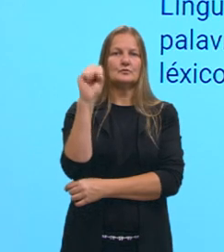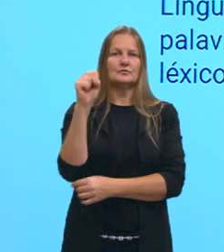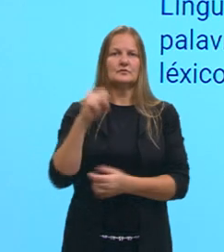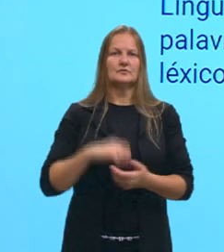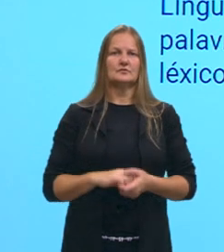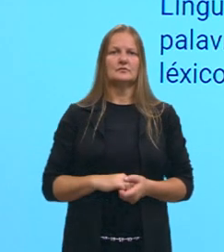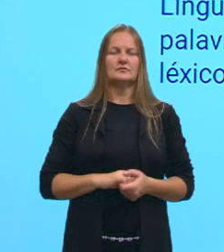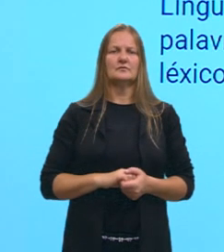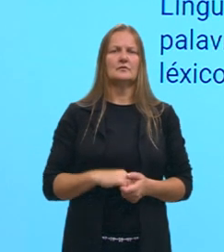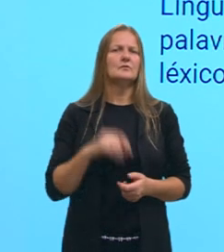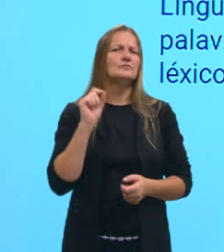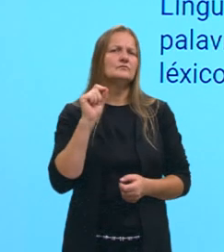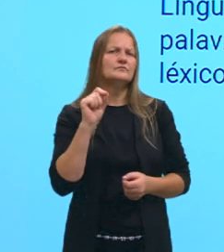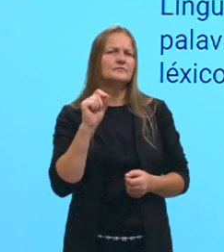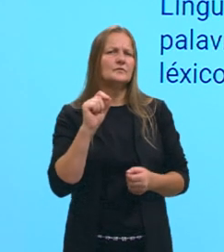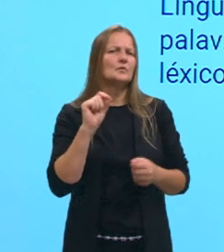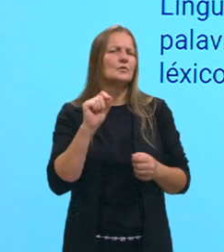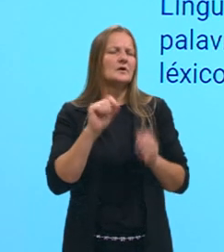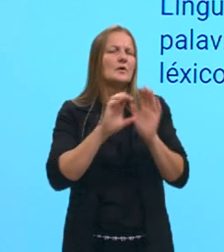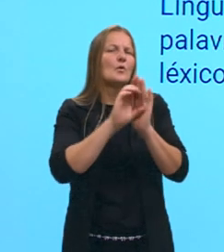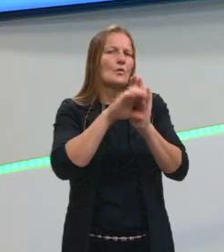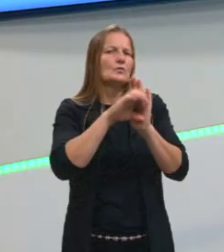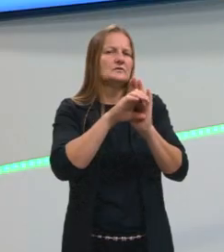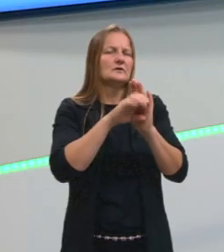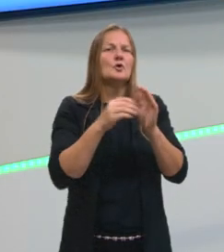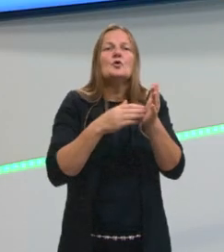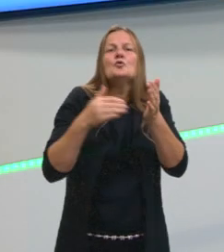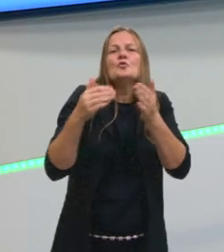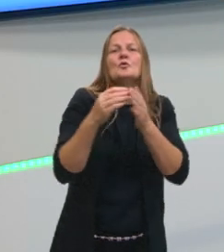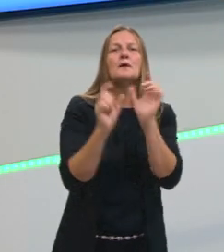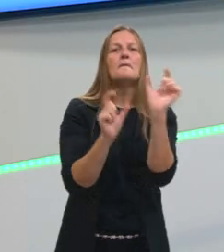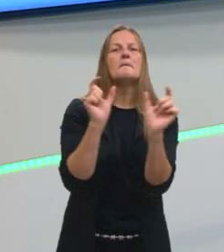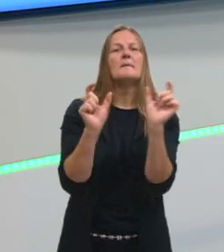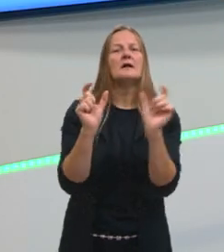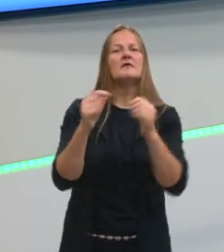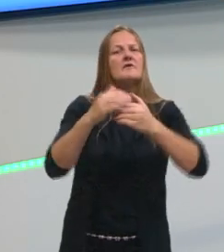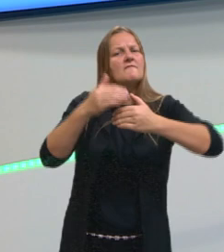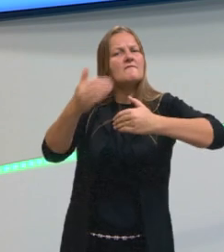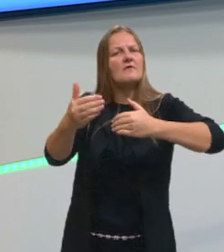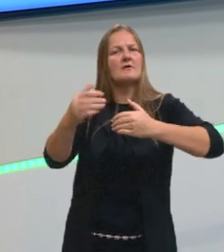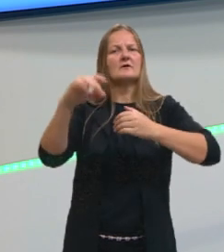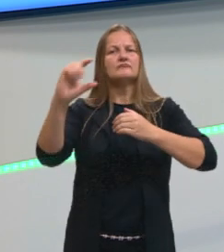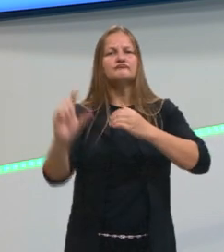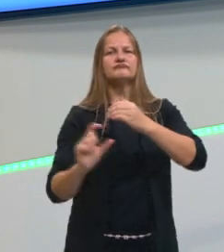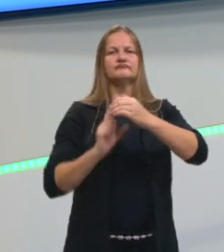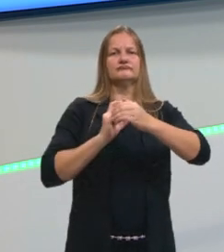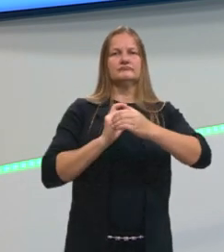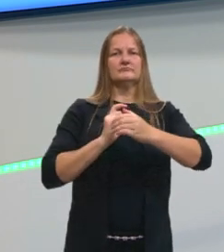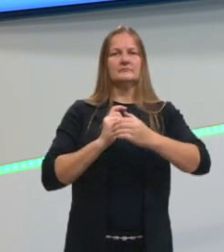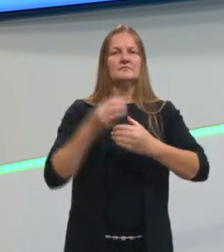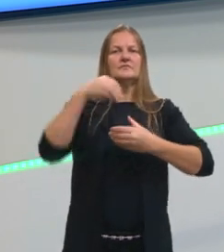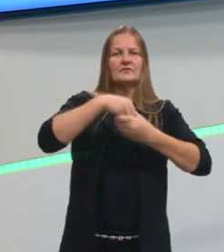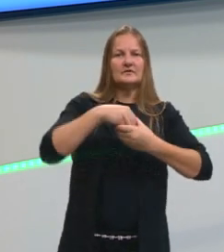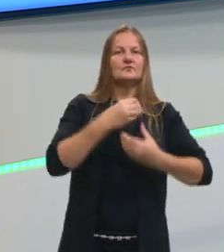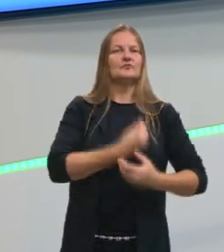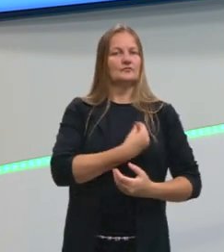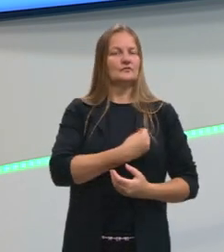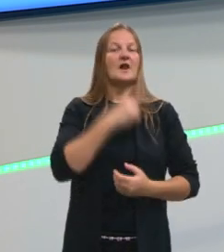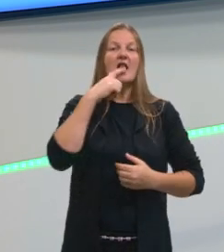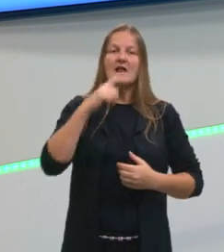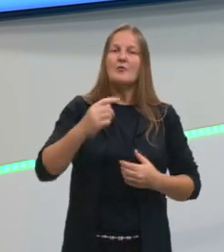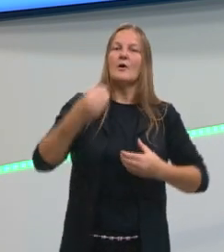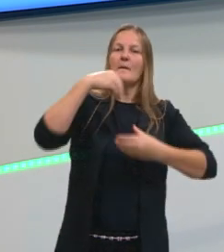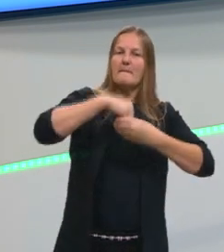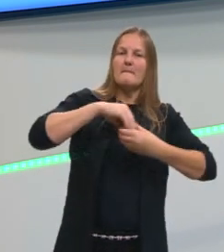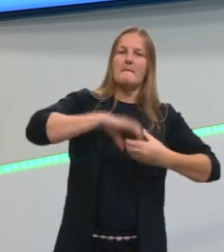a estrangeirismos o que seria isso todas as palavras estrangeiras que estão já inseridas na nossa língua